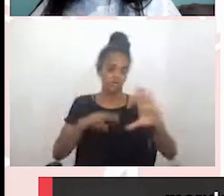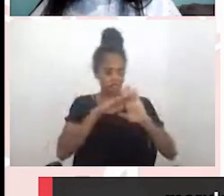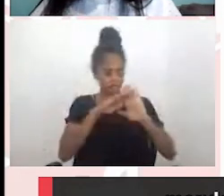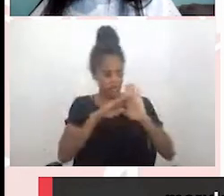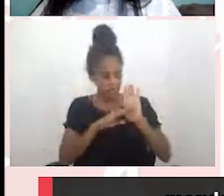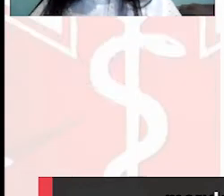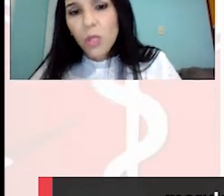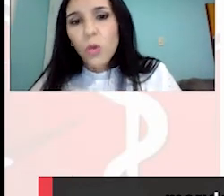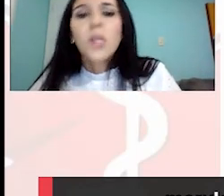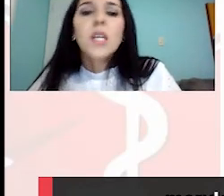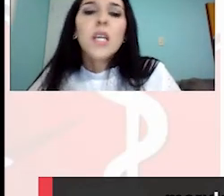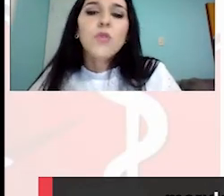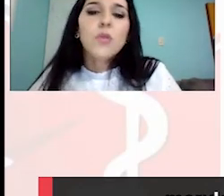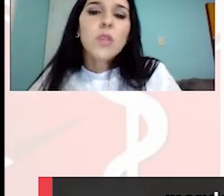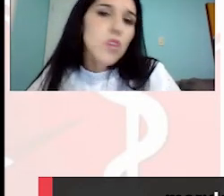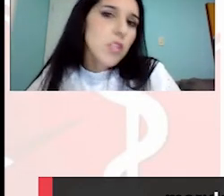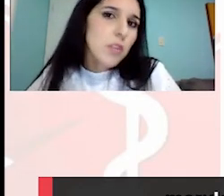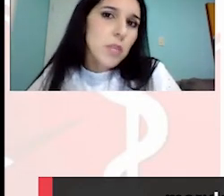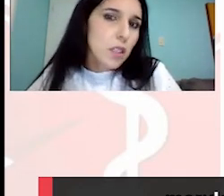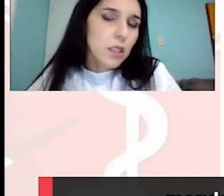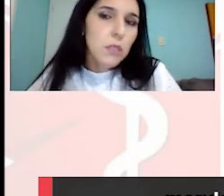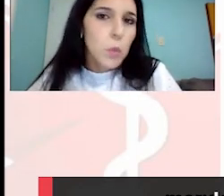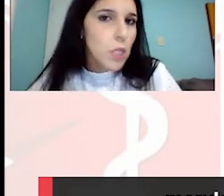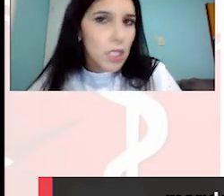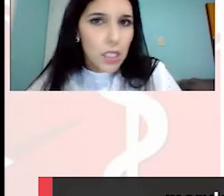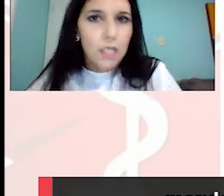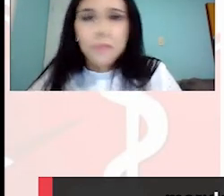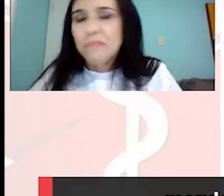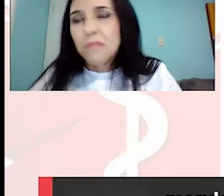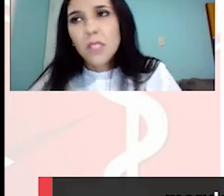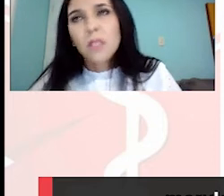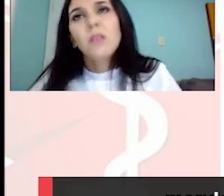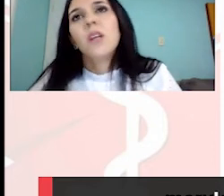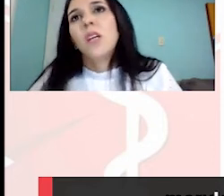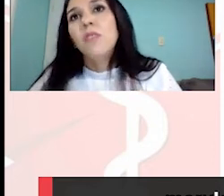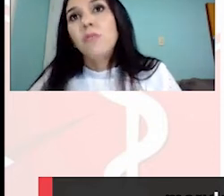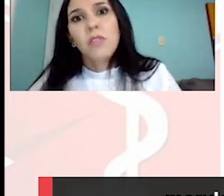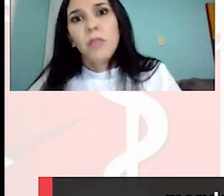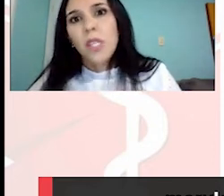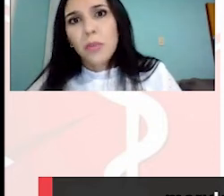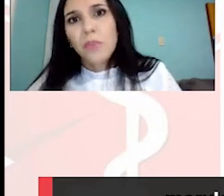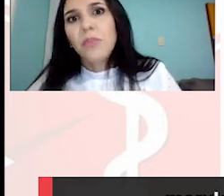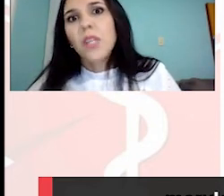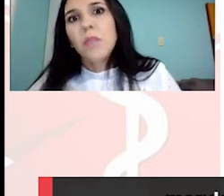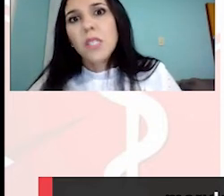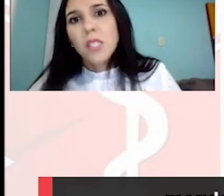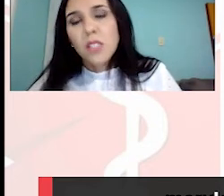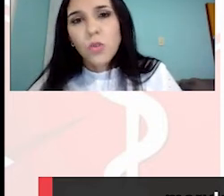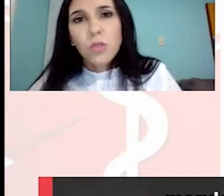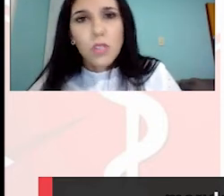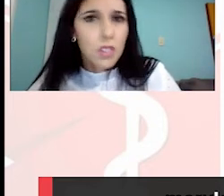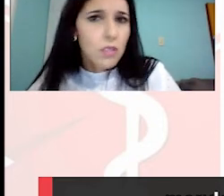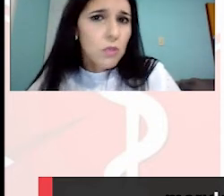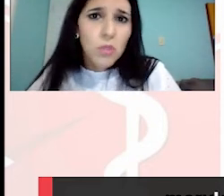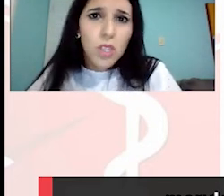PubMed comentou, que é um estudo que mostra que a ivermectina diminui a mortalidade. Então, in vitro, a ivermectina é perfeita, mas aí nesse